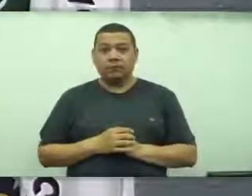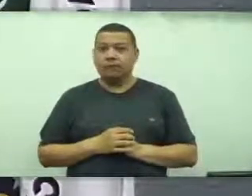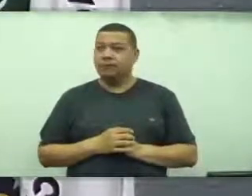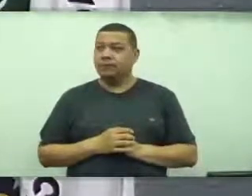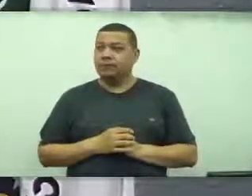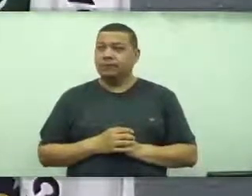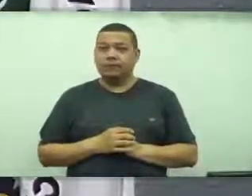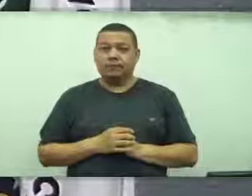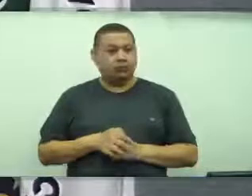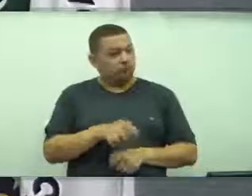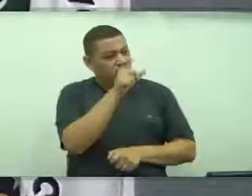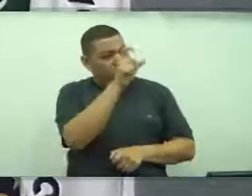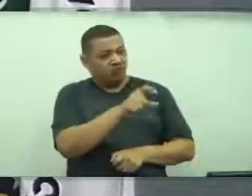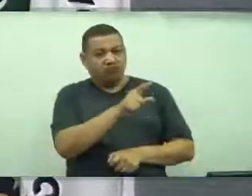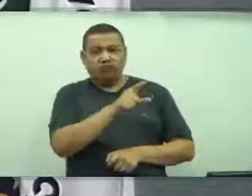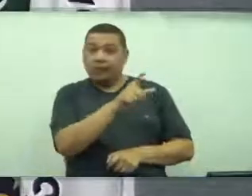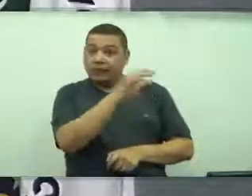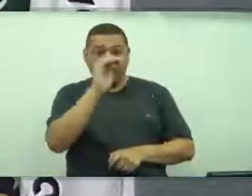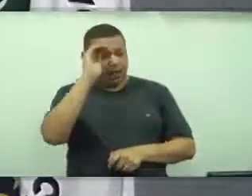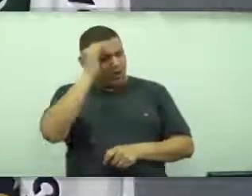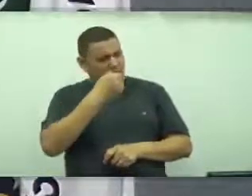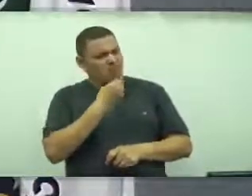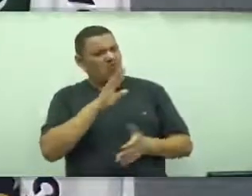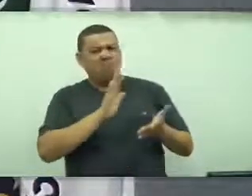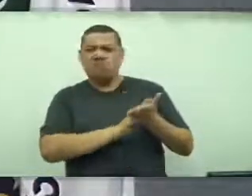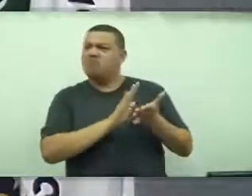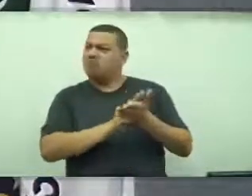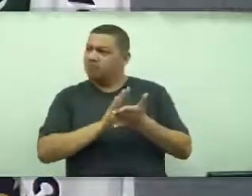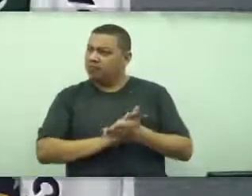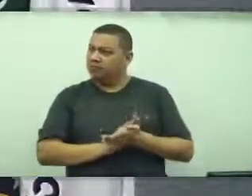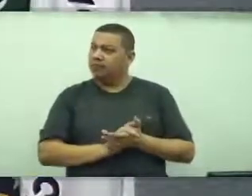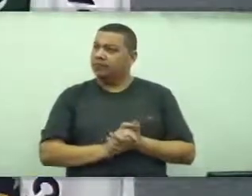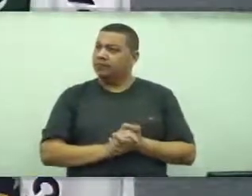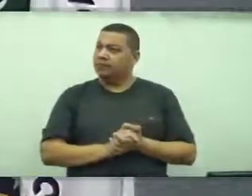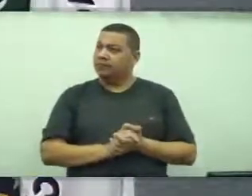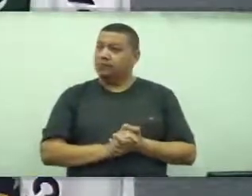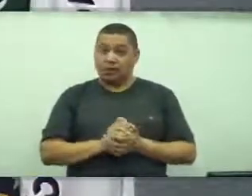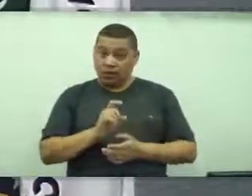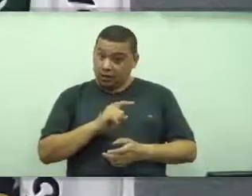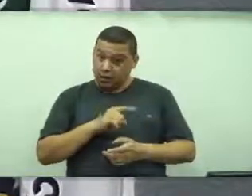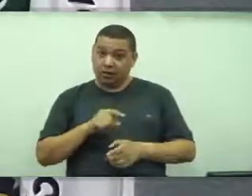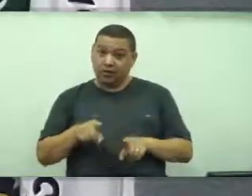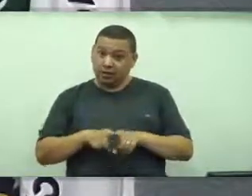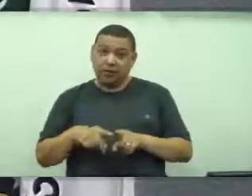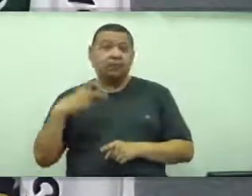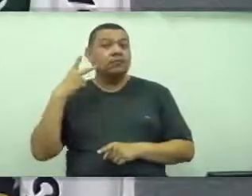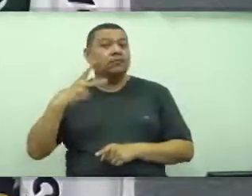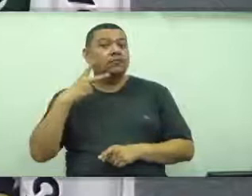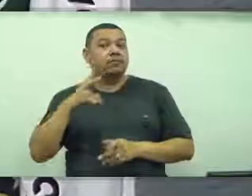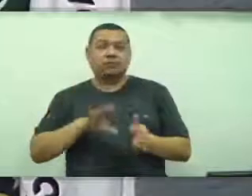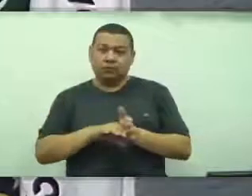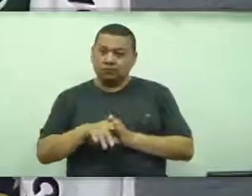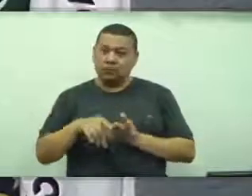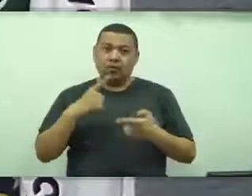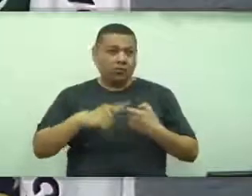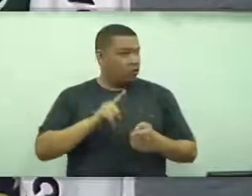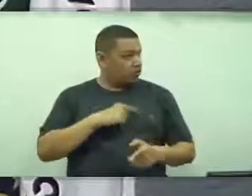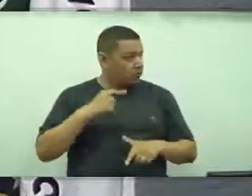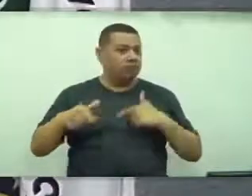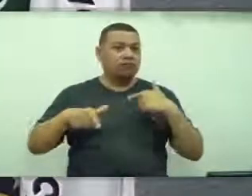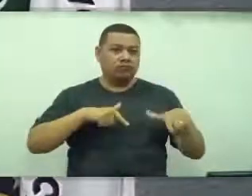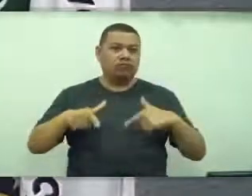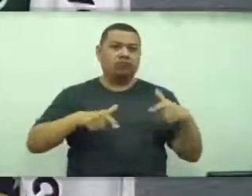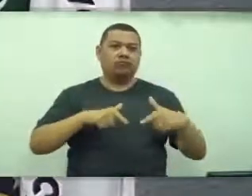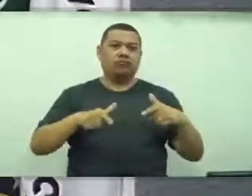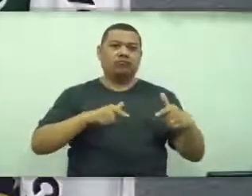atitude do prefeito Adailto Fúria e parabenizando a atitude de nós, dos vereadores, pelo que nós temos feito no município de